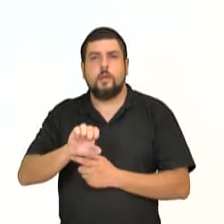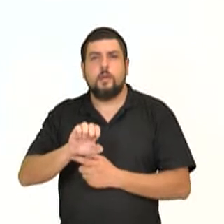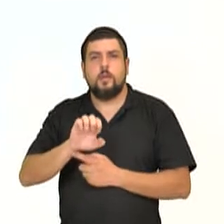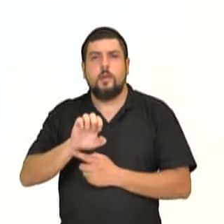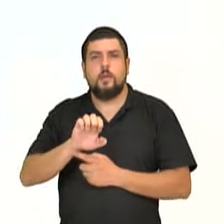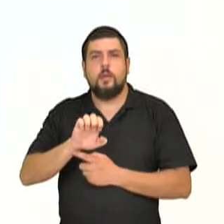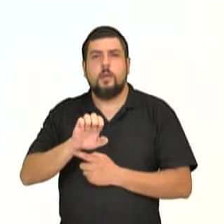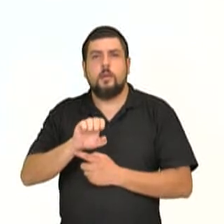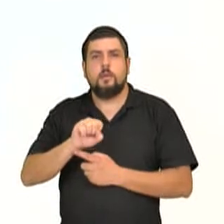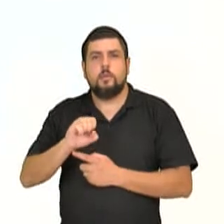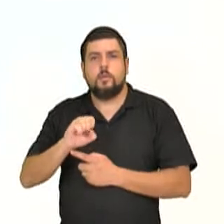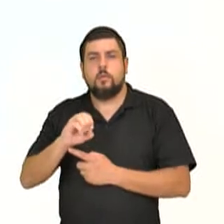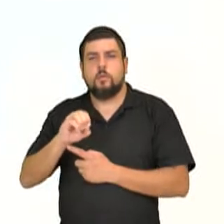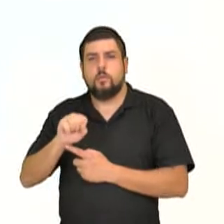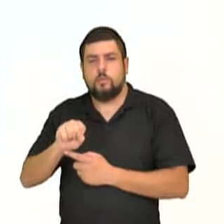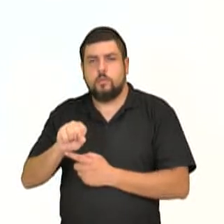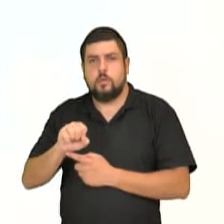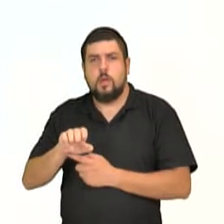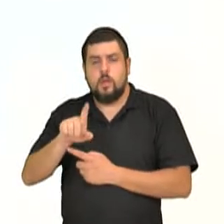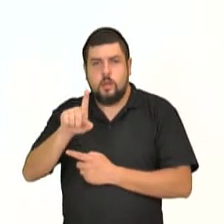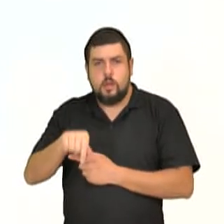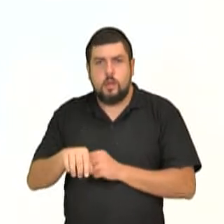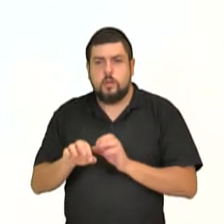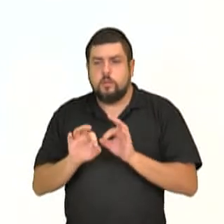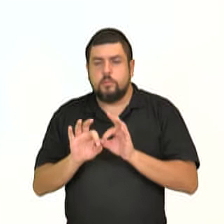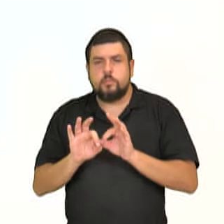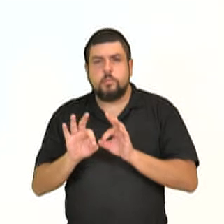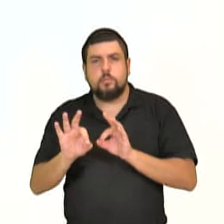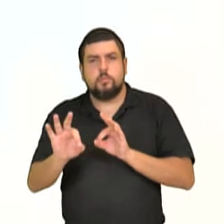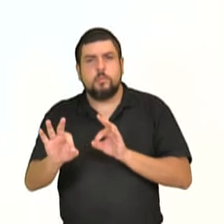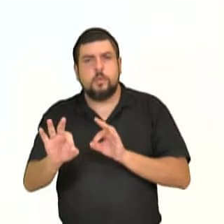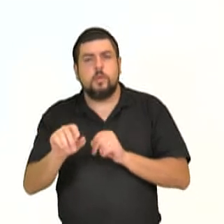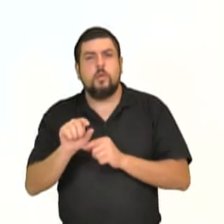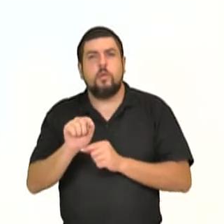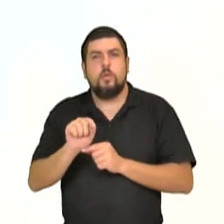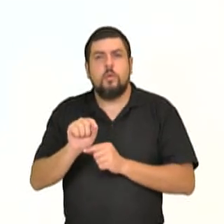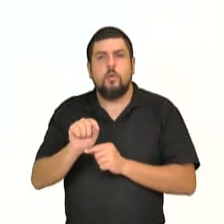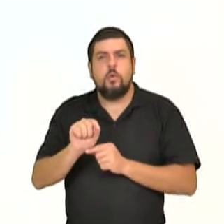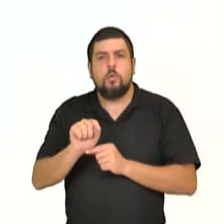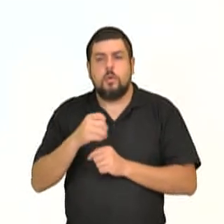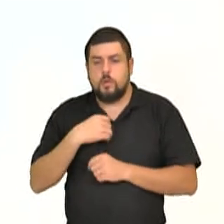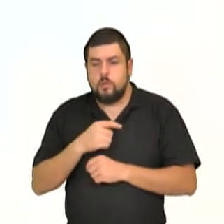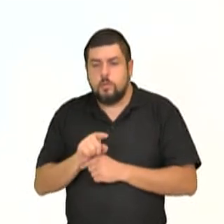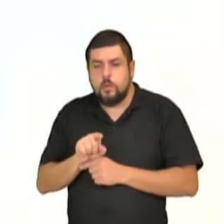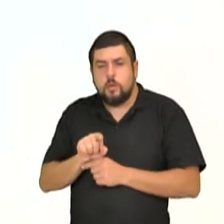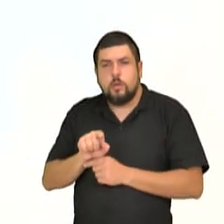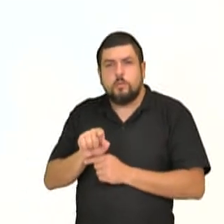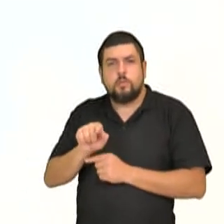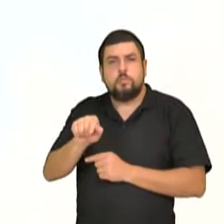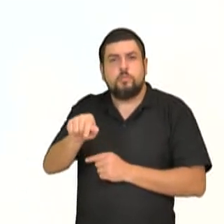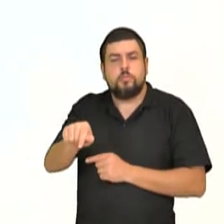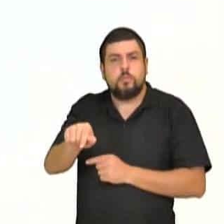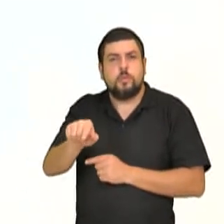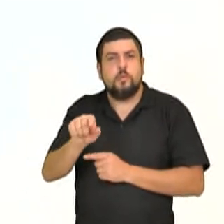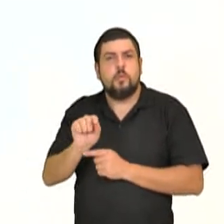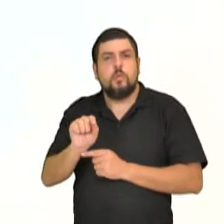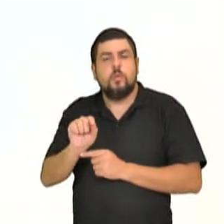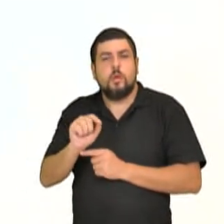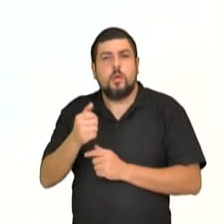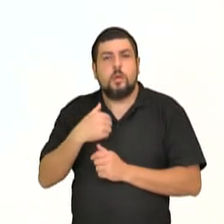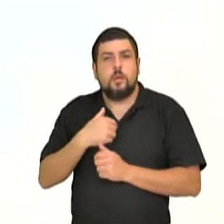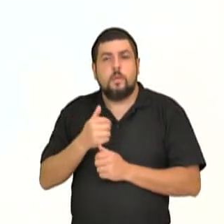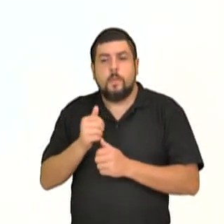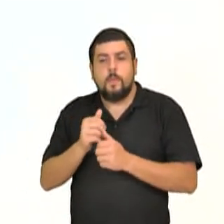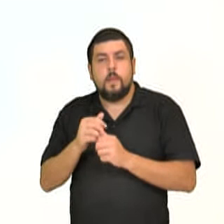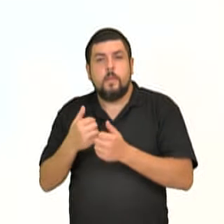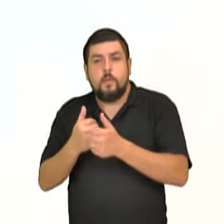iremos utilizar considerando a distância que está o objeto, aquilo que eu estou querendo indicar, mostrar, a